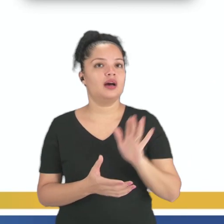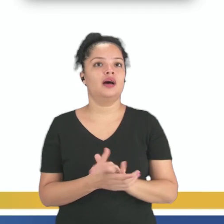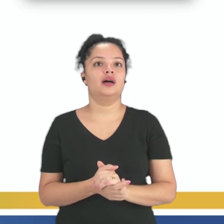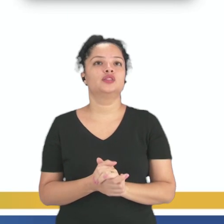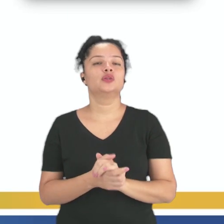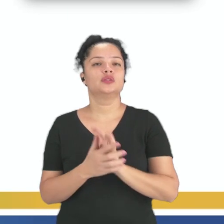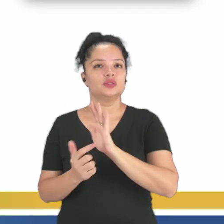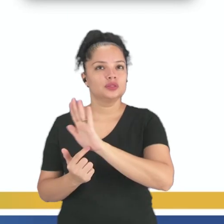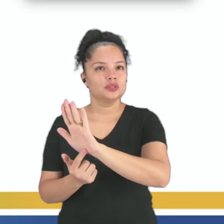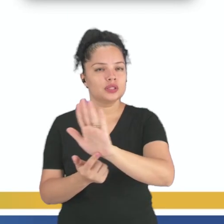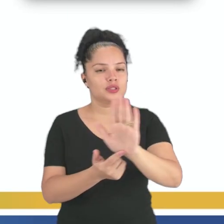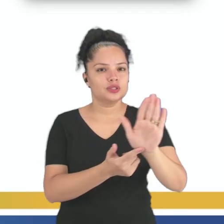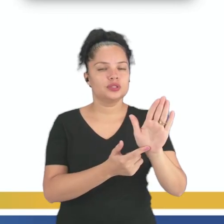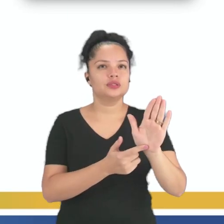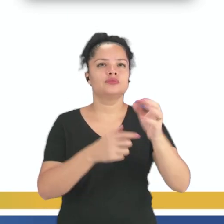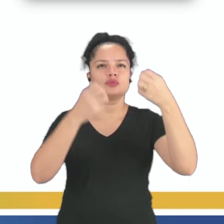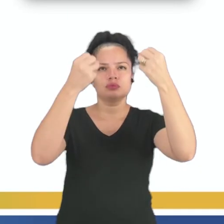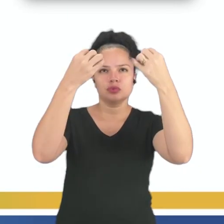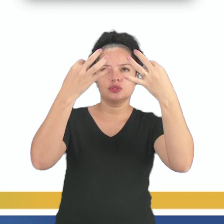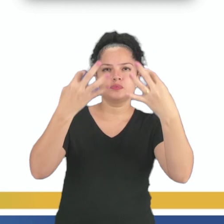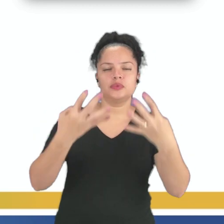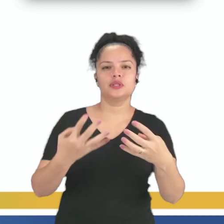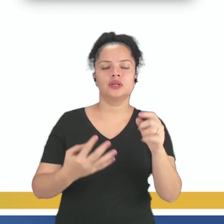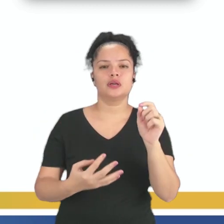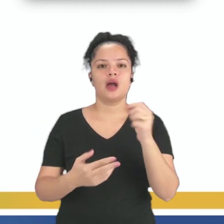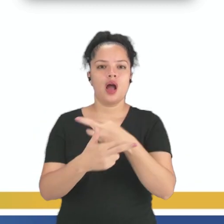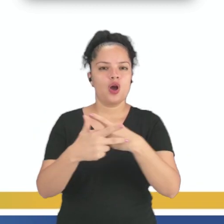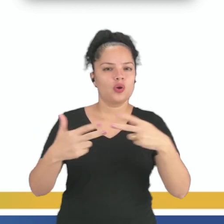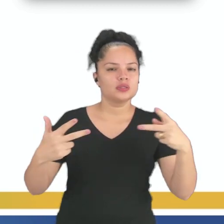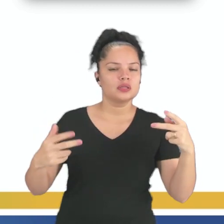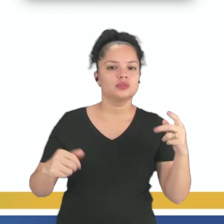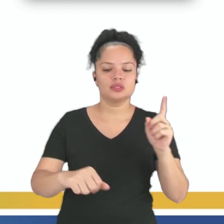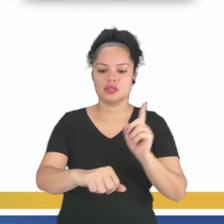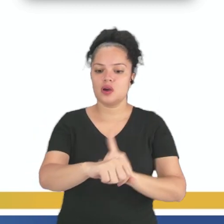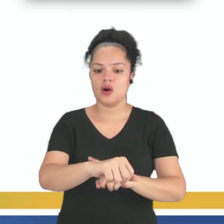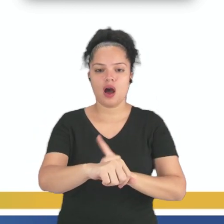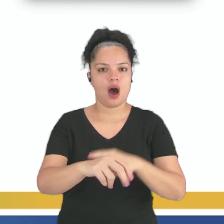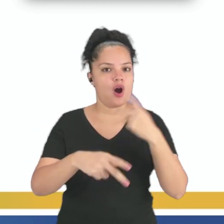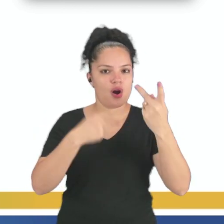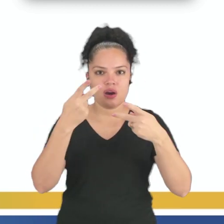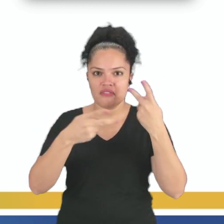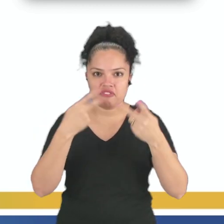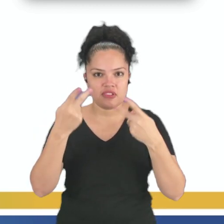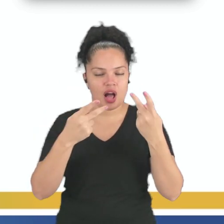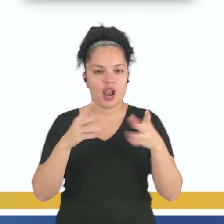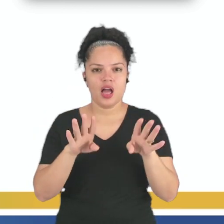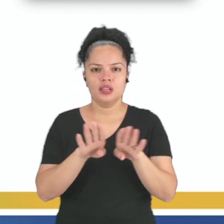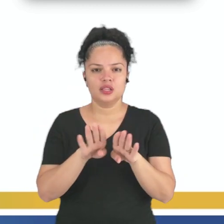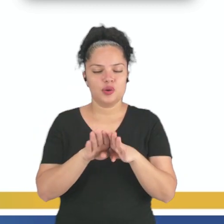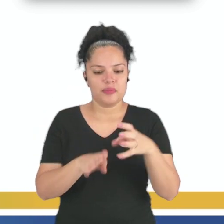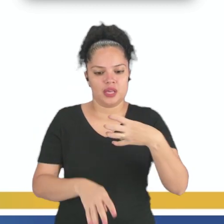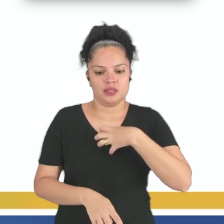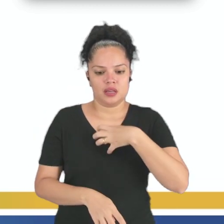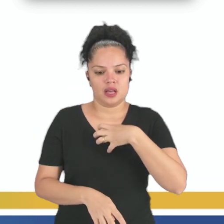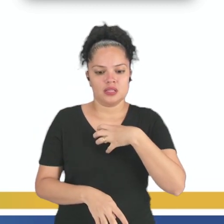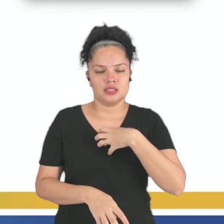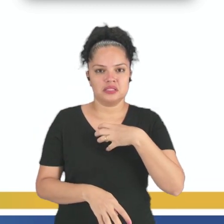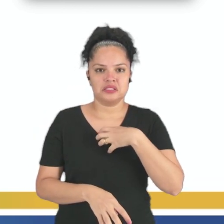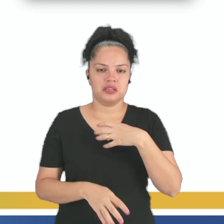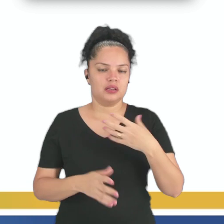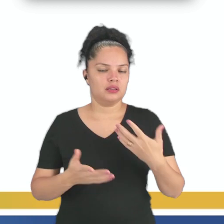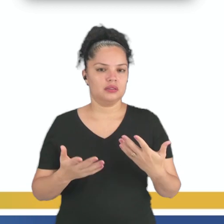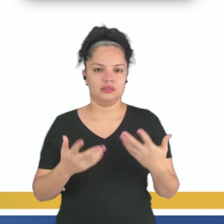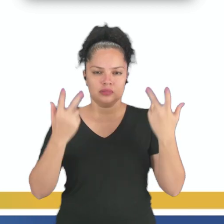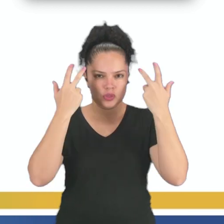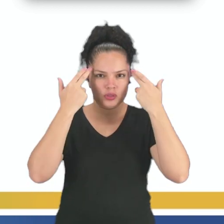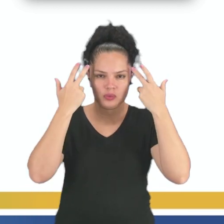Geralmente expressa um fato que ocorre no momento em que se fala. Também pode expressar uma ação habitual, mesmo